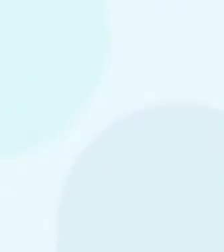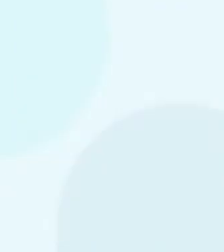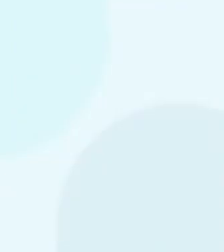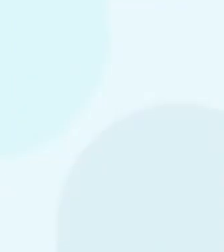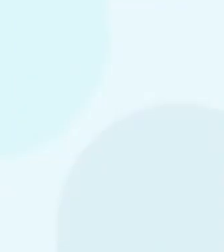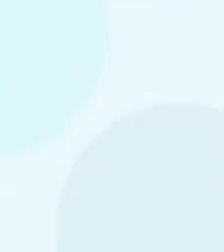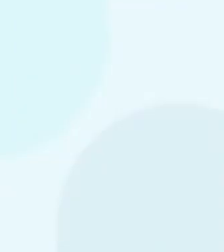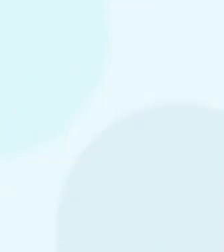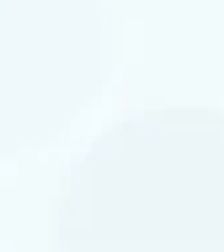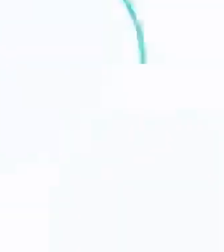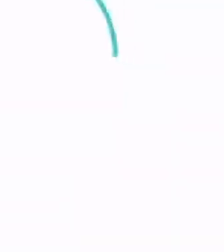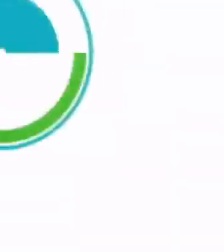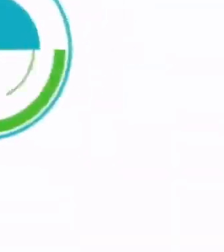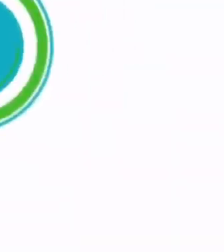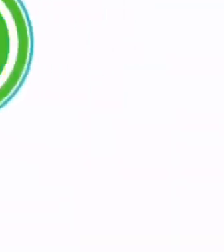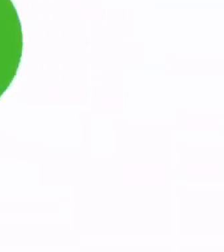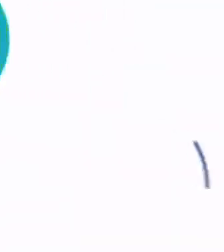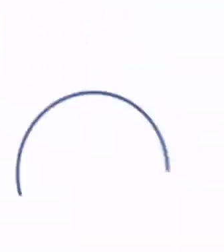E aí